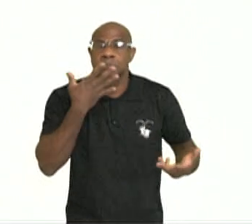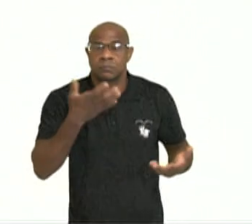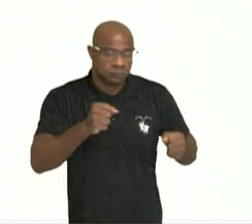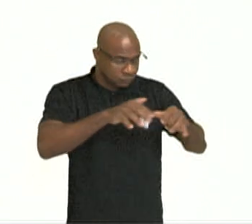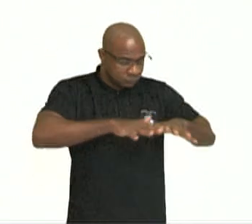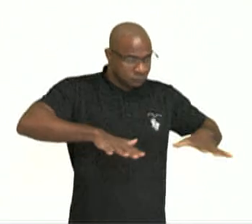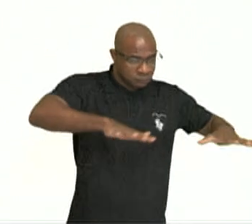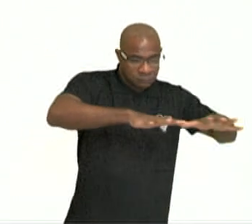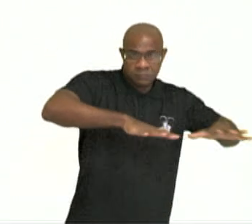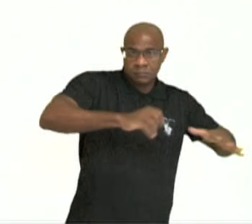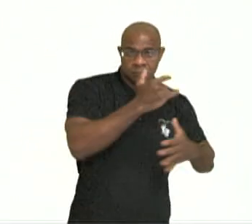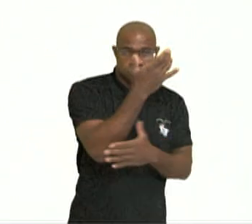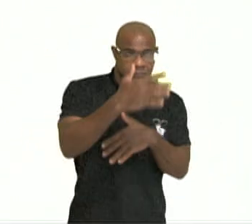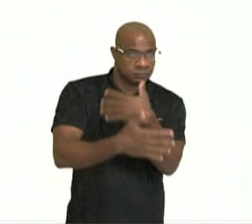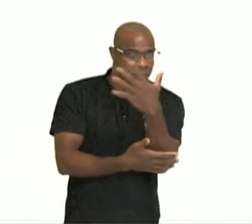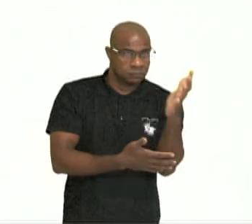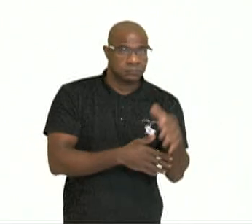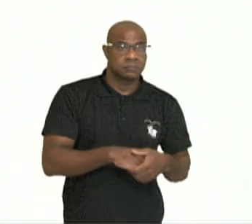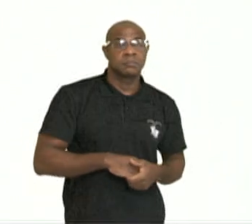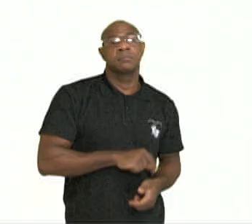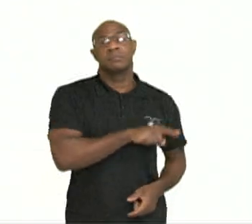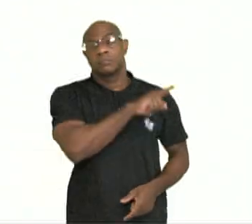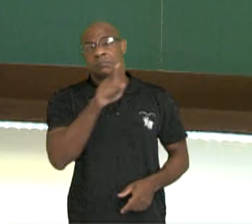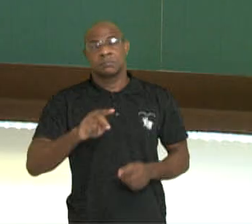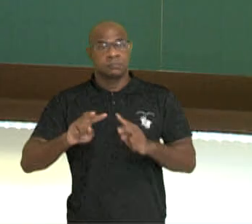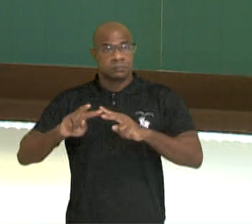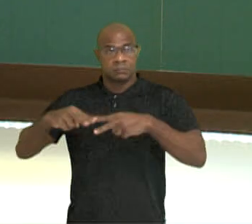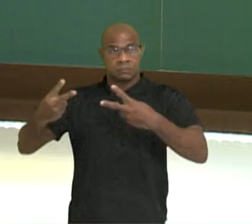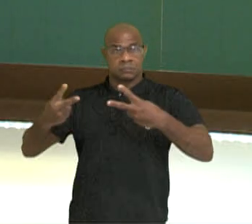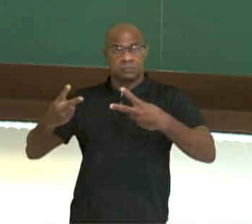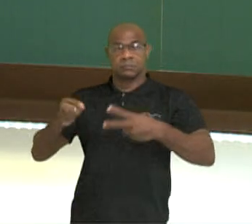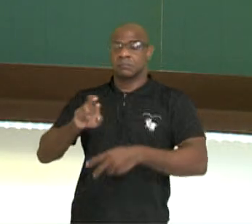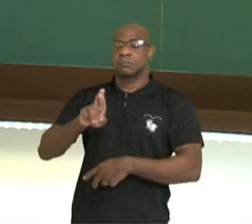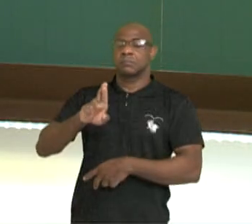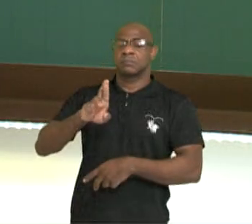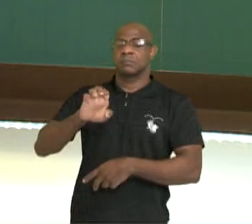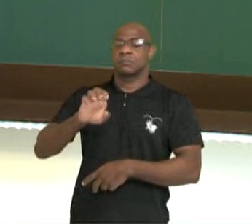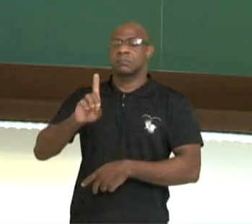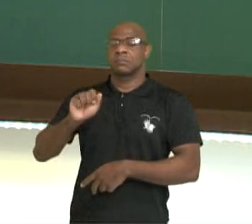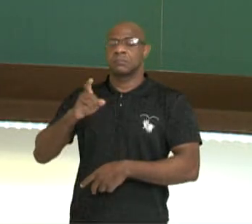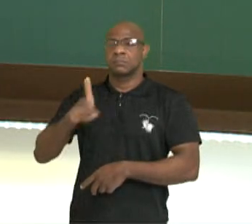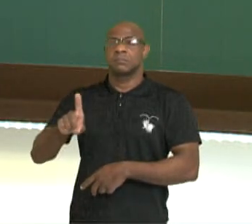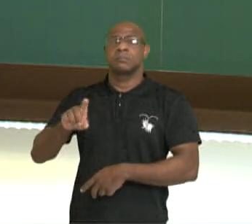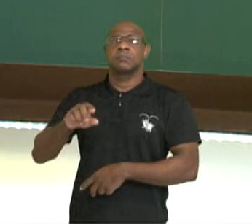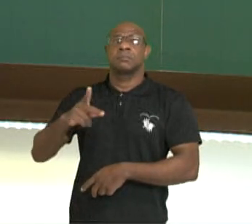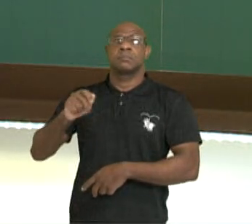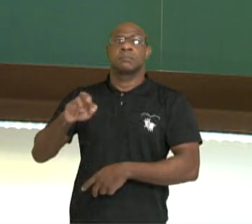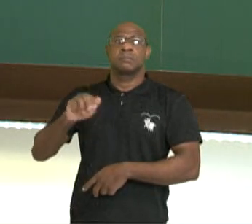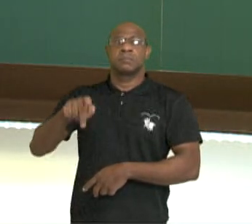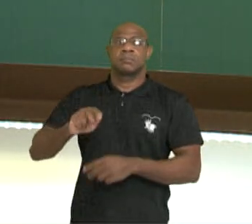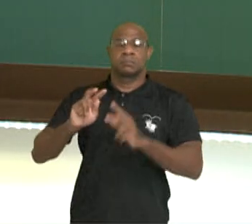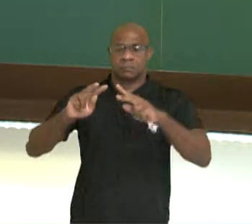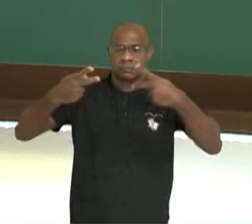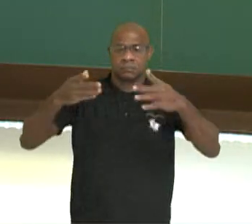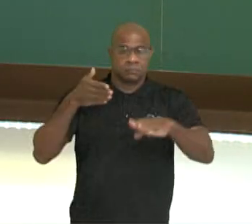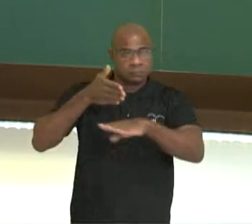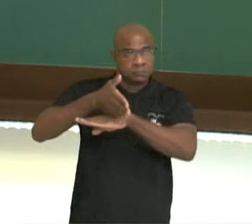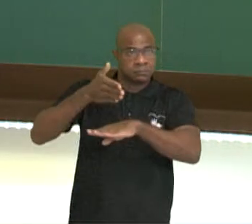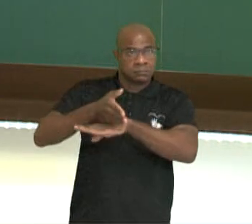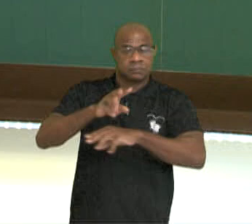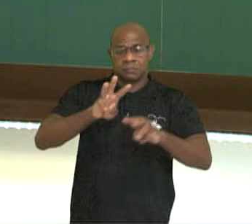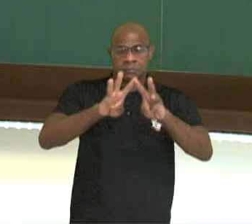Você vai lá para a plataforma do Redação Paraná, tá certo? Você vai acessar a plataforma